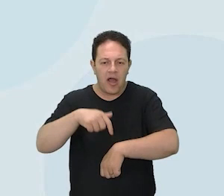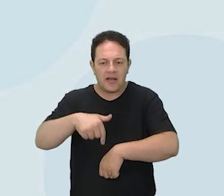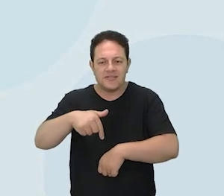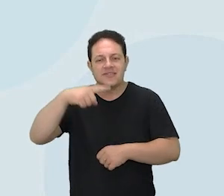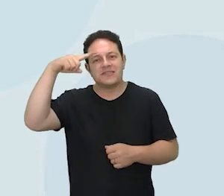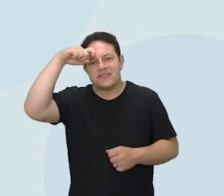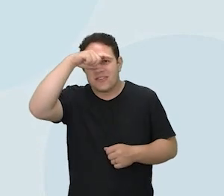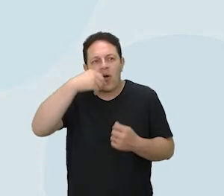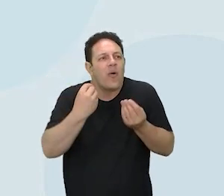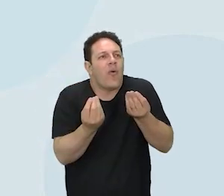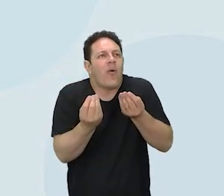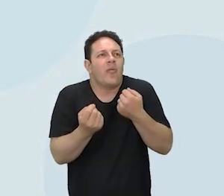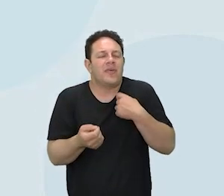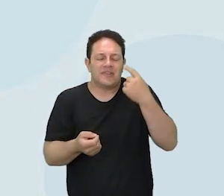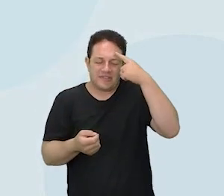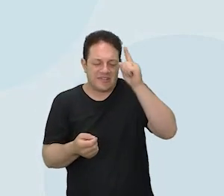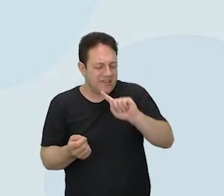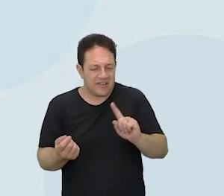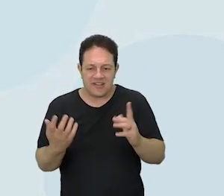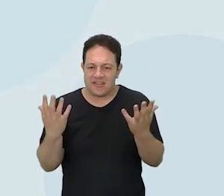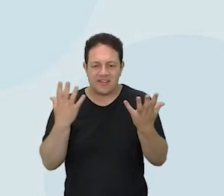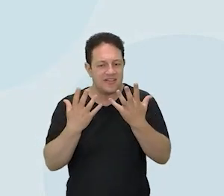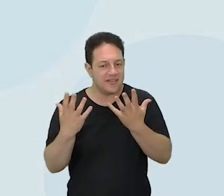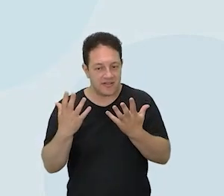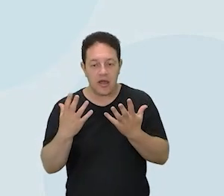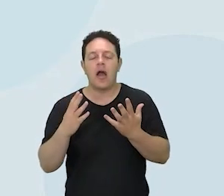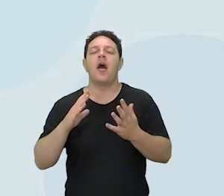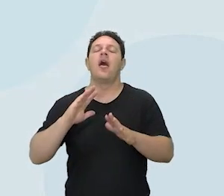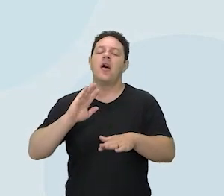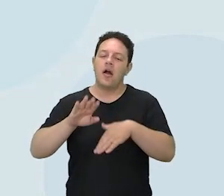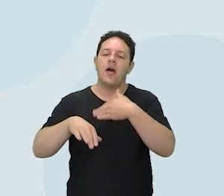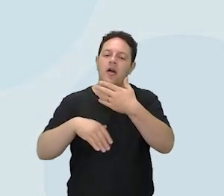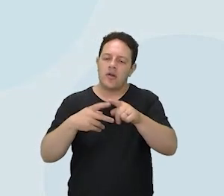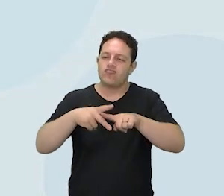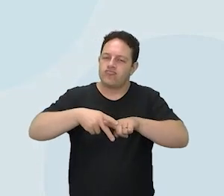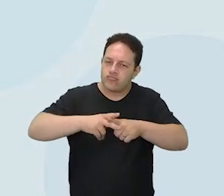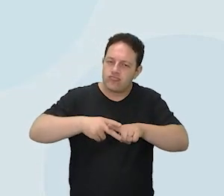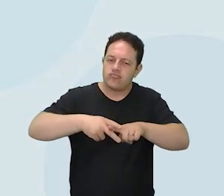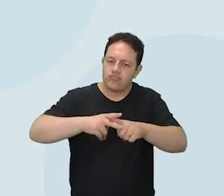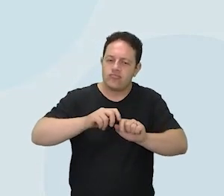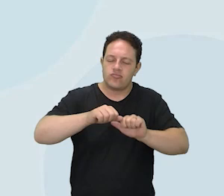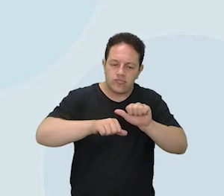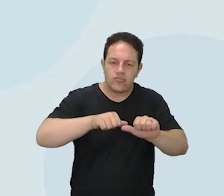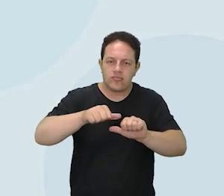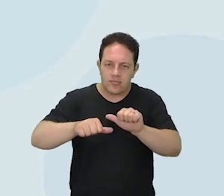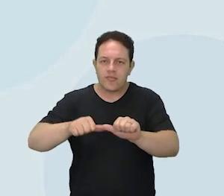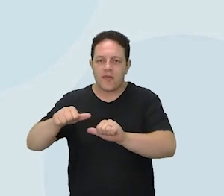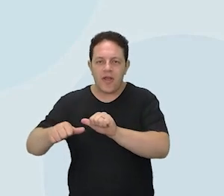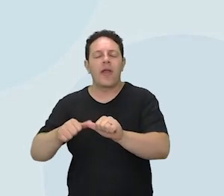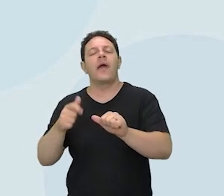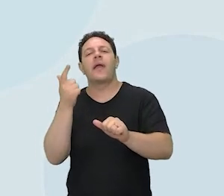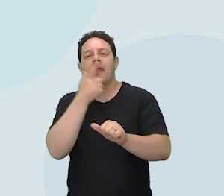como lidar. E até que tudo foi ajustando, né? Foram feitas as